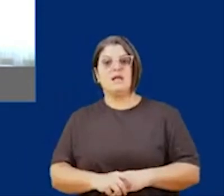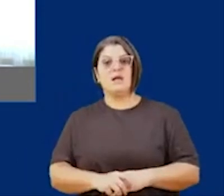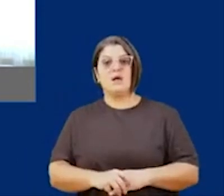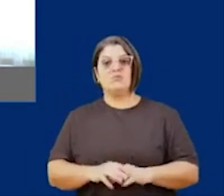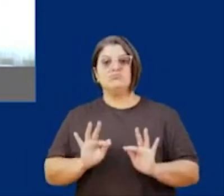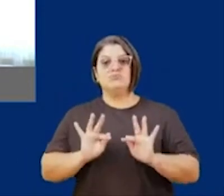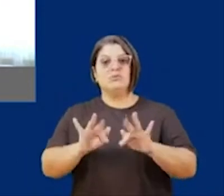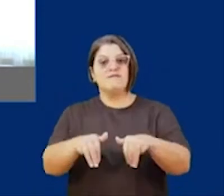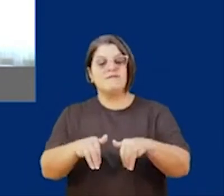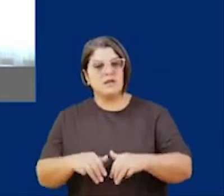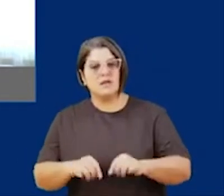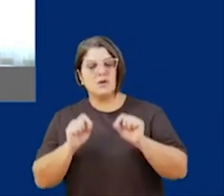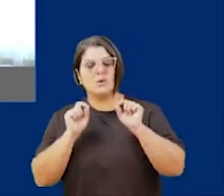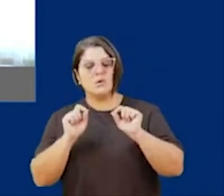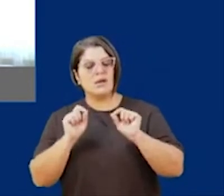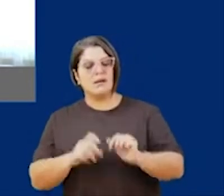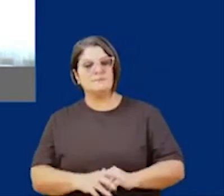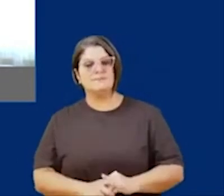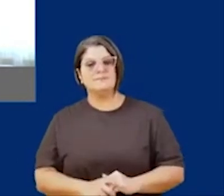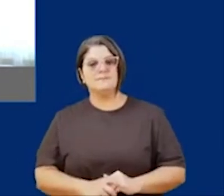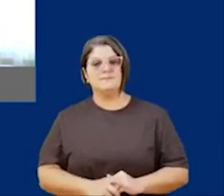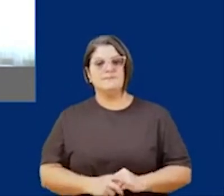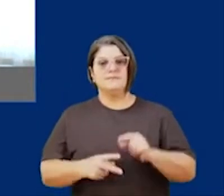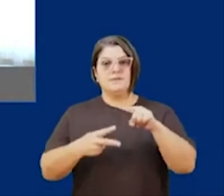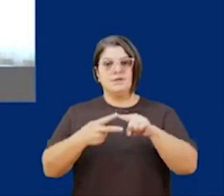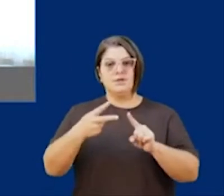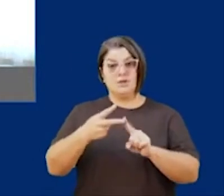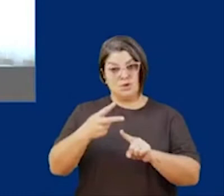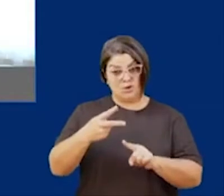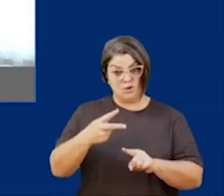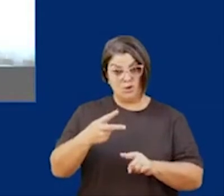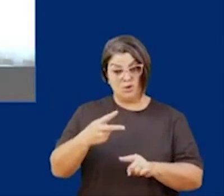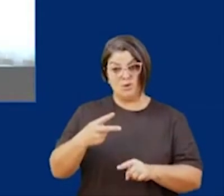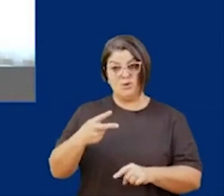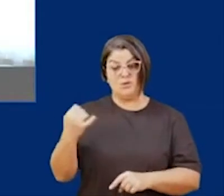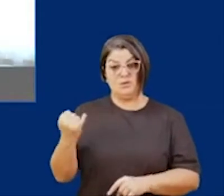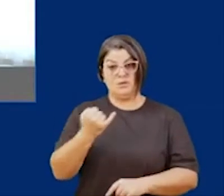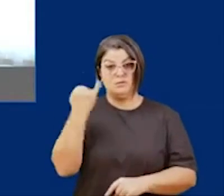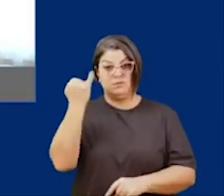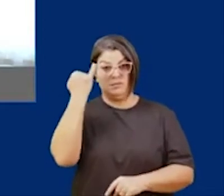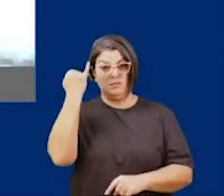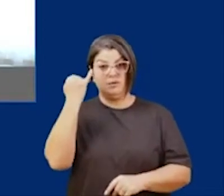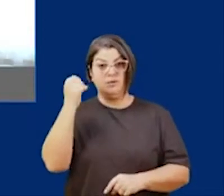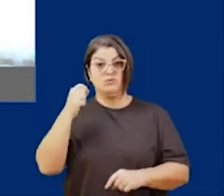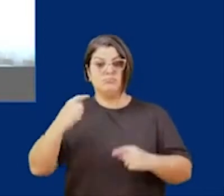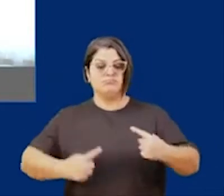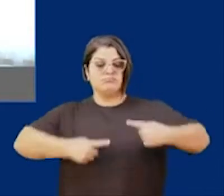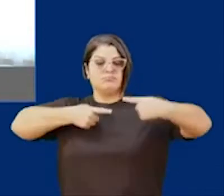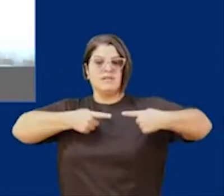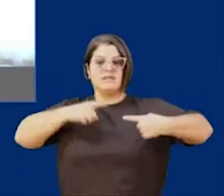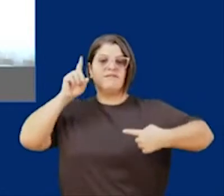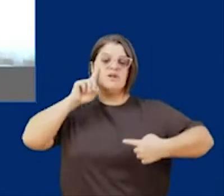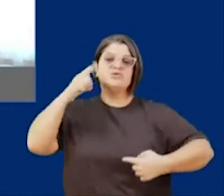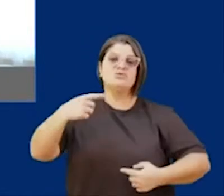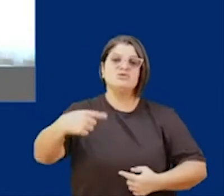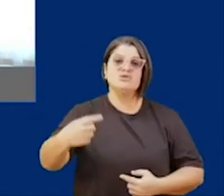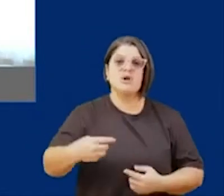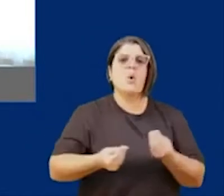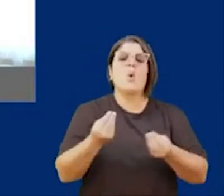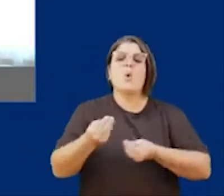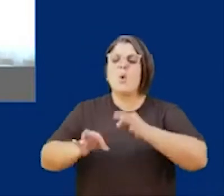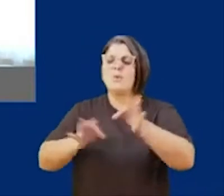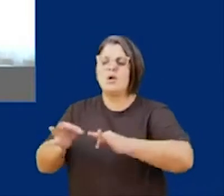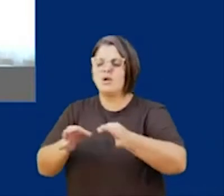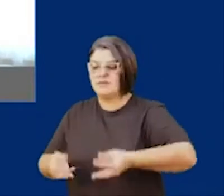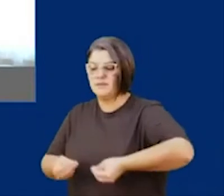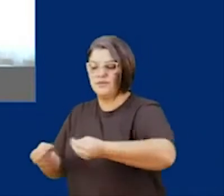fala, são 2 passos importantes também que o guia valoriza, que tem a ver com esses desafios do cotidiano, como é que a gente pode se organizar para oferecer